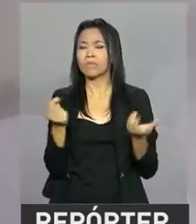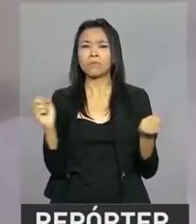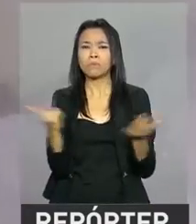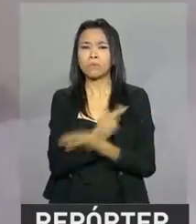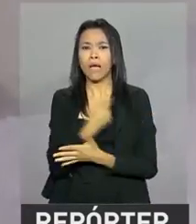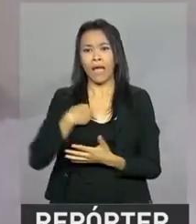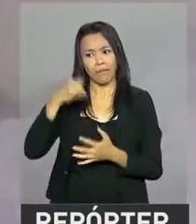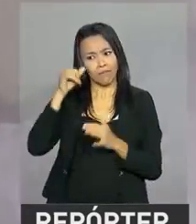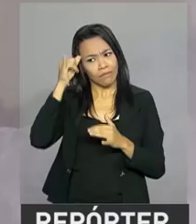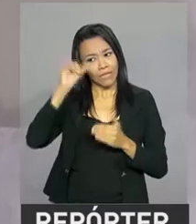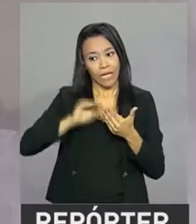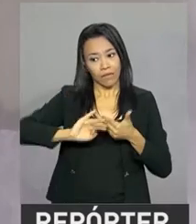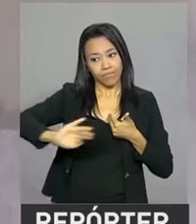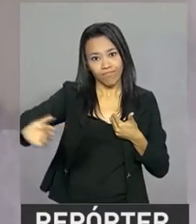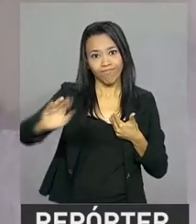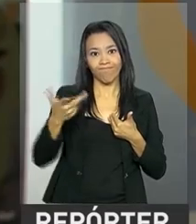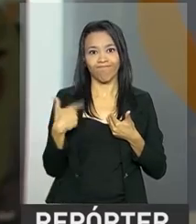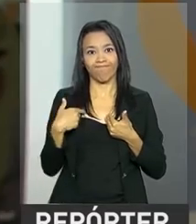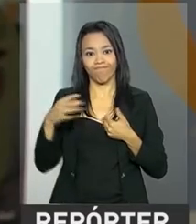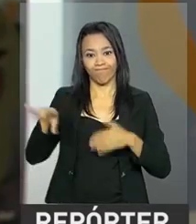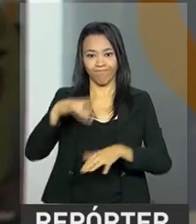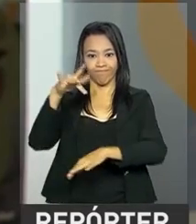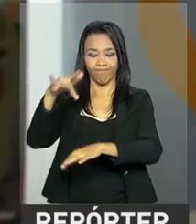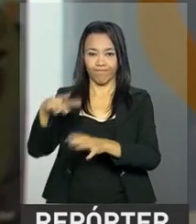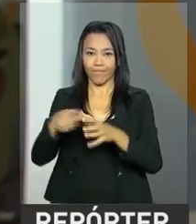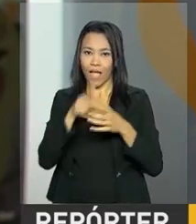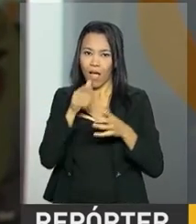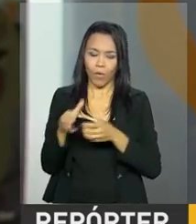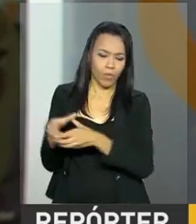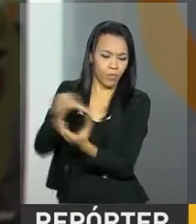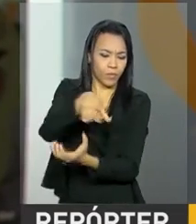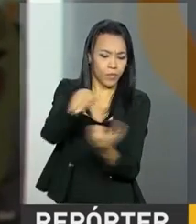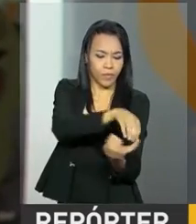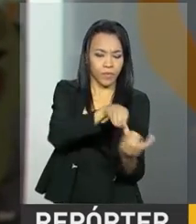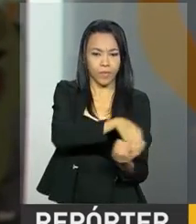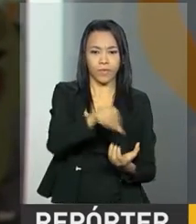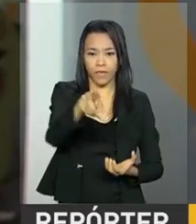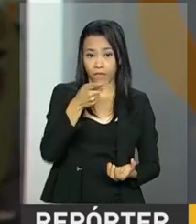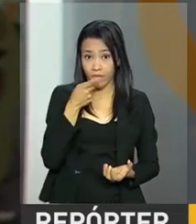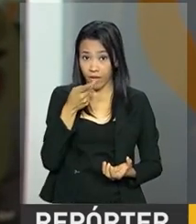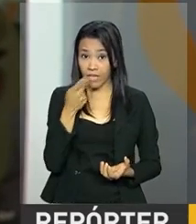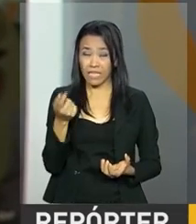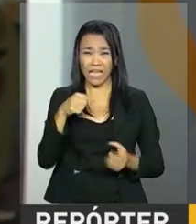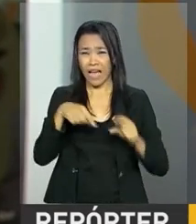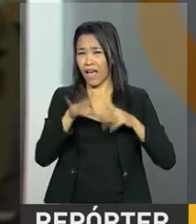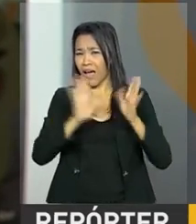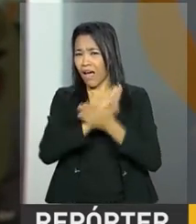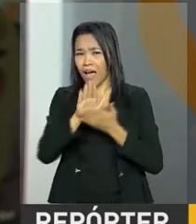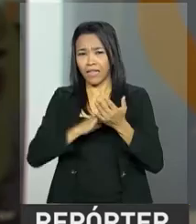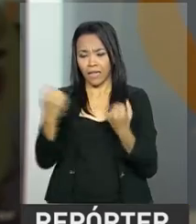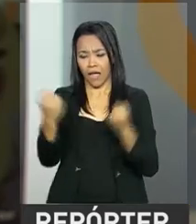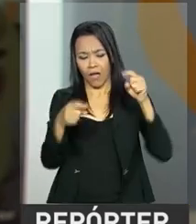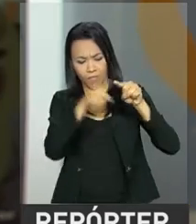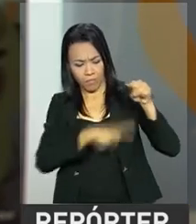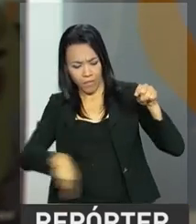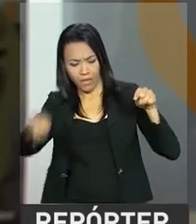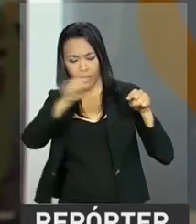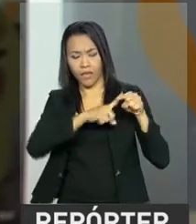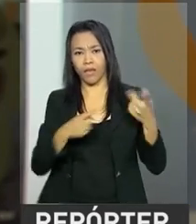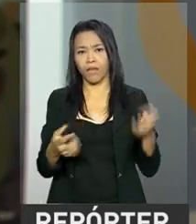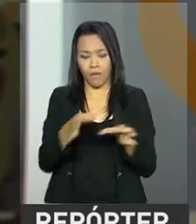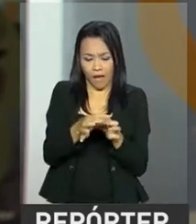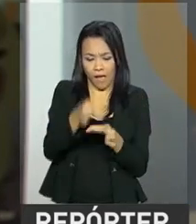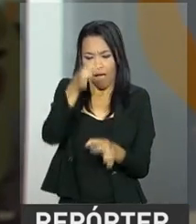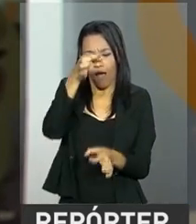manter o mosquito longe de casa deve ser ainda maior. Você não pode deixar os focos, pneus jogados na rua, garrafas, água